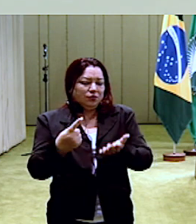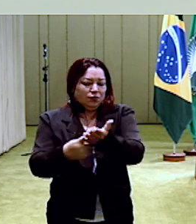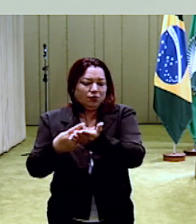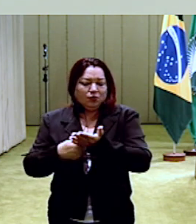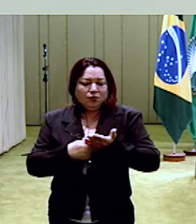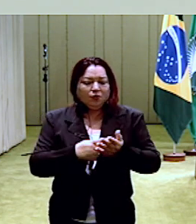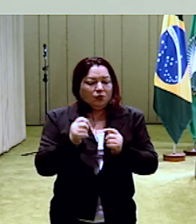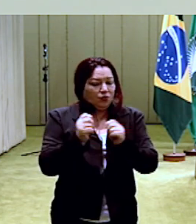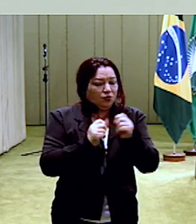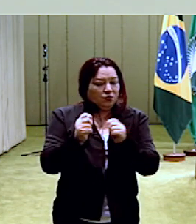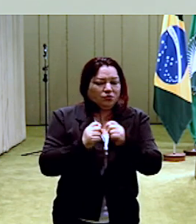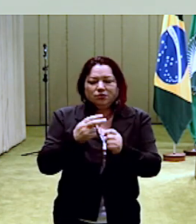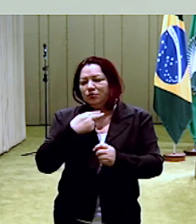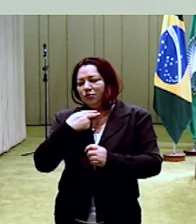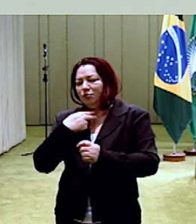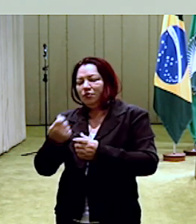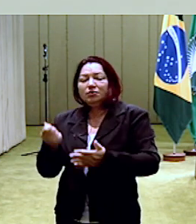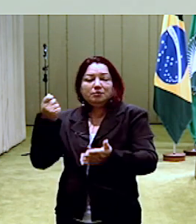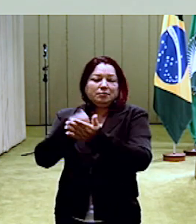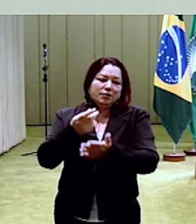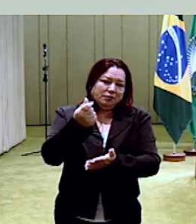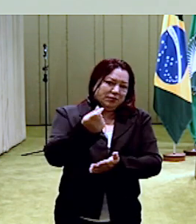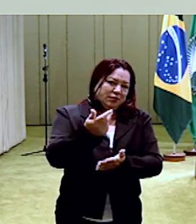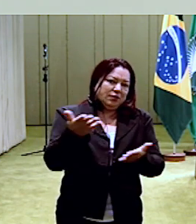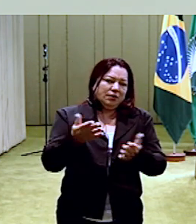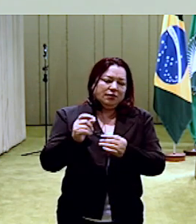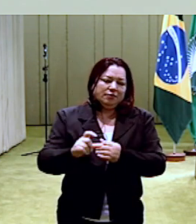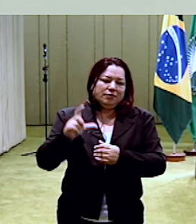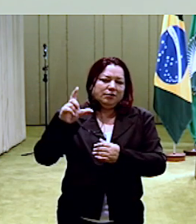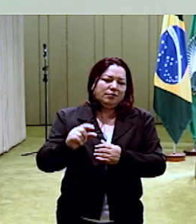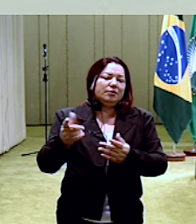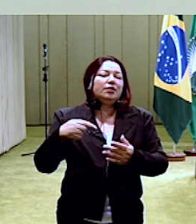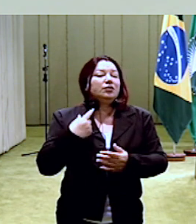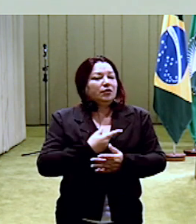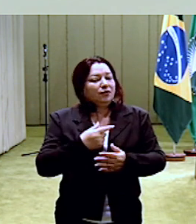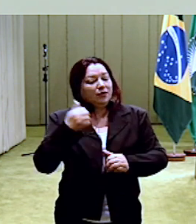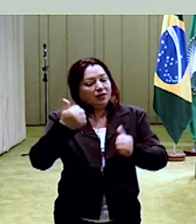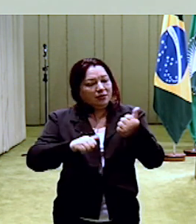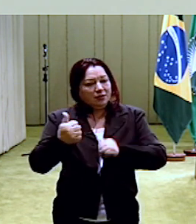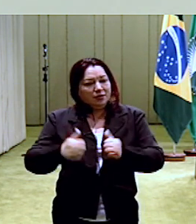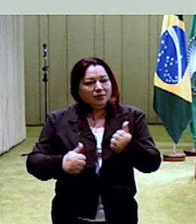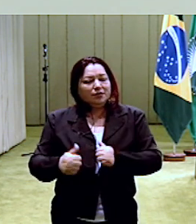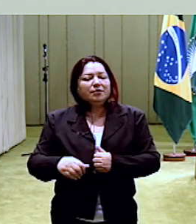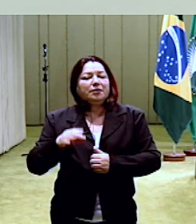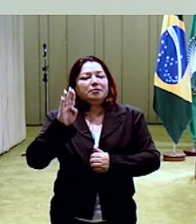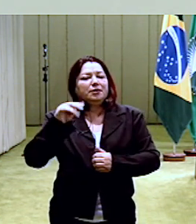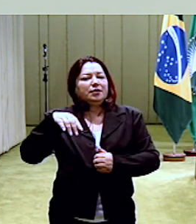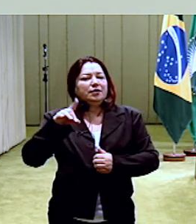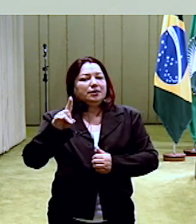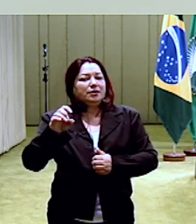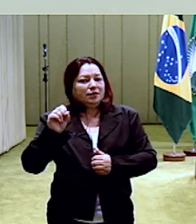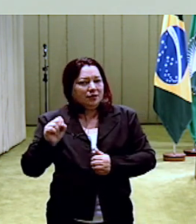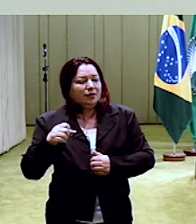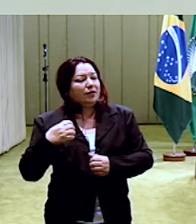acordo com os órgãos de controle, a gente não pode voltar. Então, tem esse impedimento, é uma questão que a gente está endereçando. Agora, o BNDES pode sim e